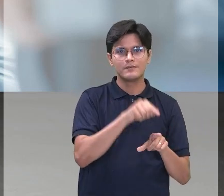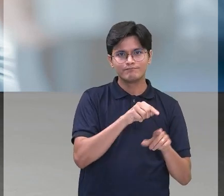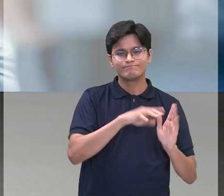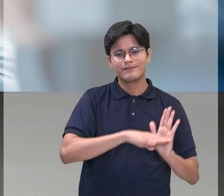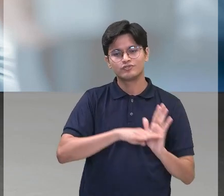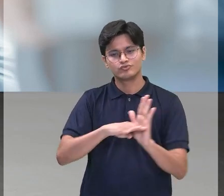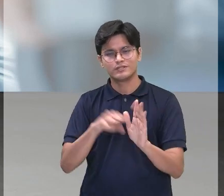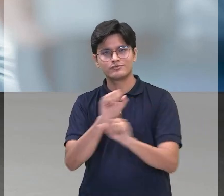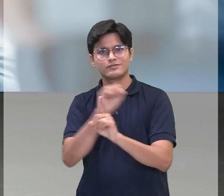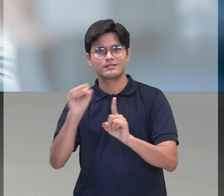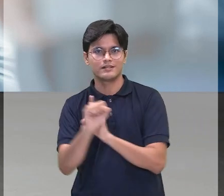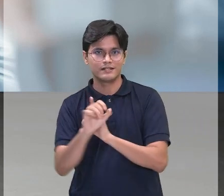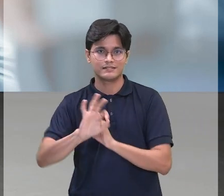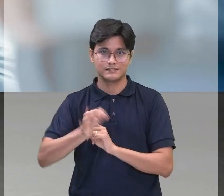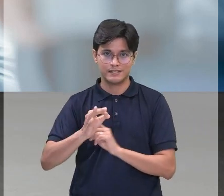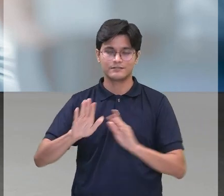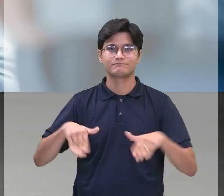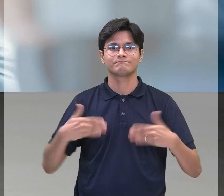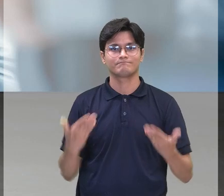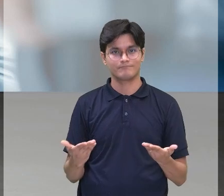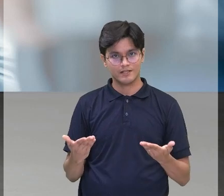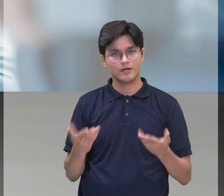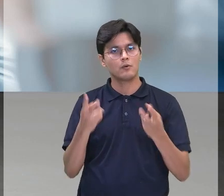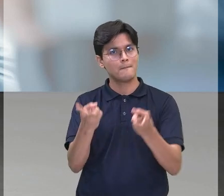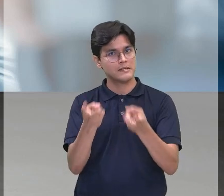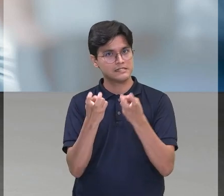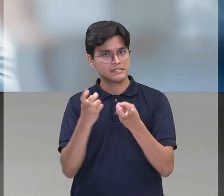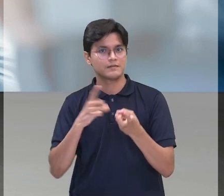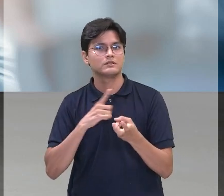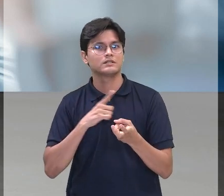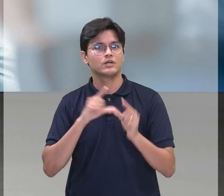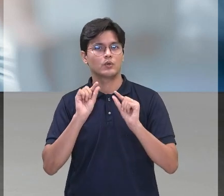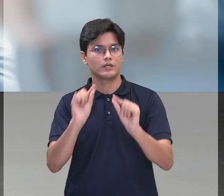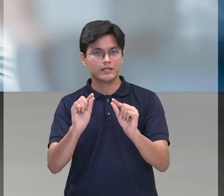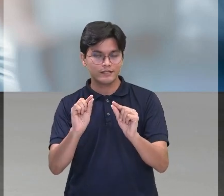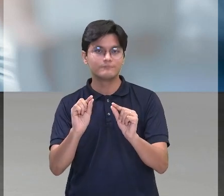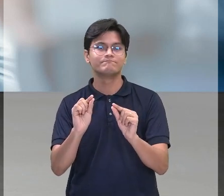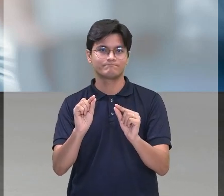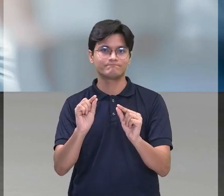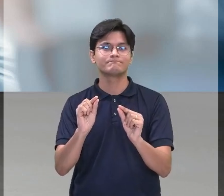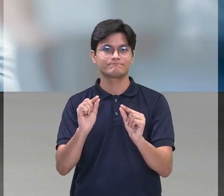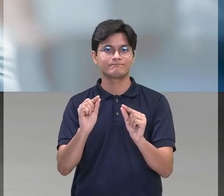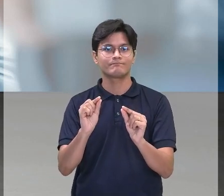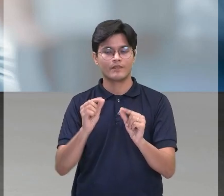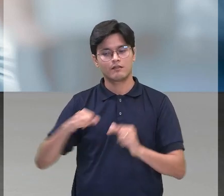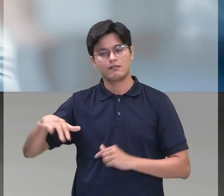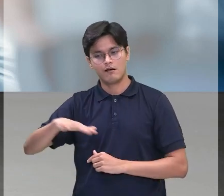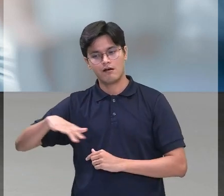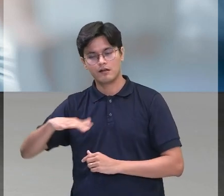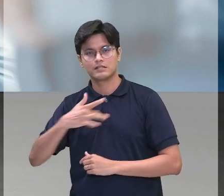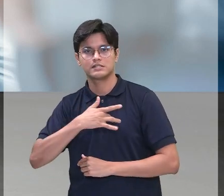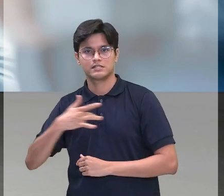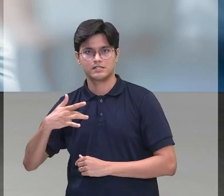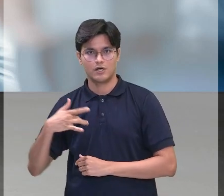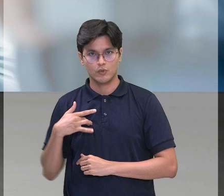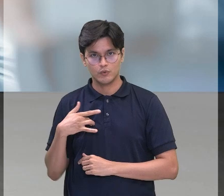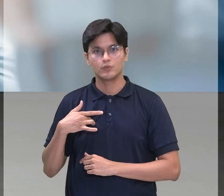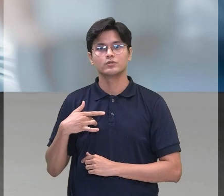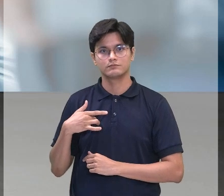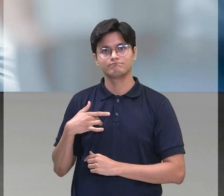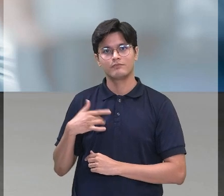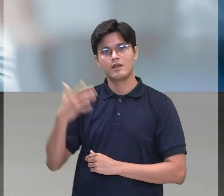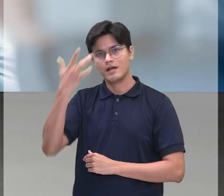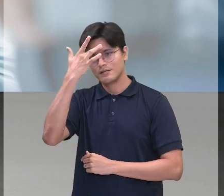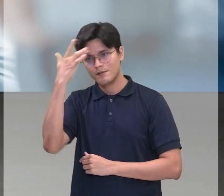a sociedade. Né? Então, a gente observa as interações que acontecem também na área da saúde, entre o pessoal que está no